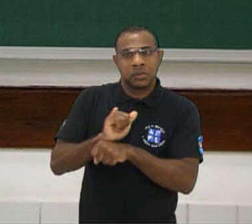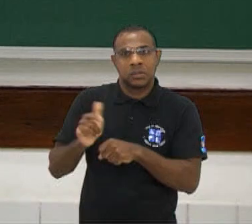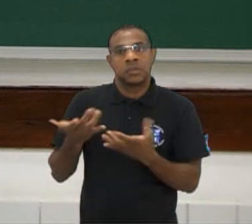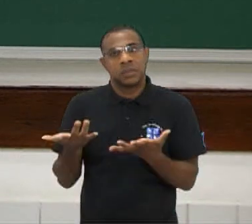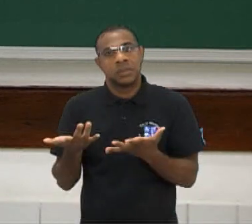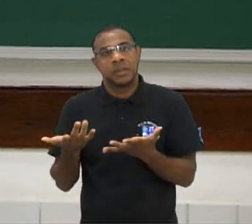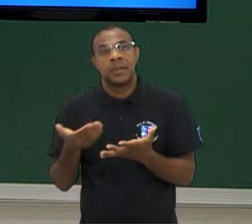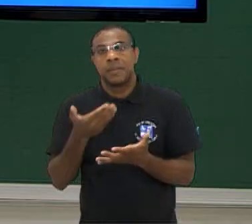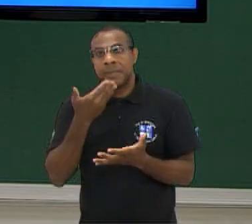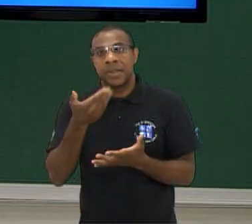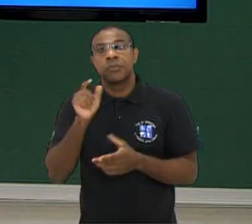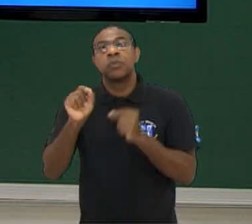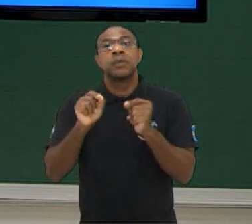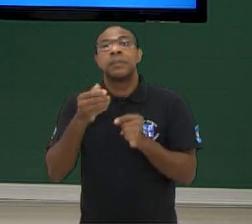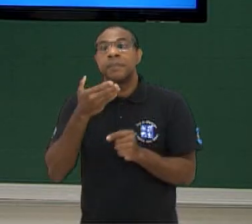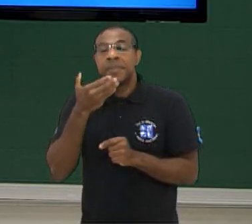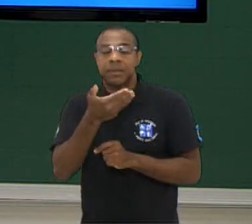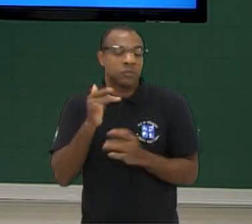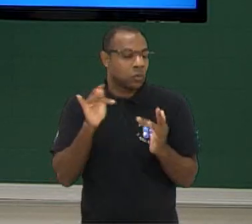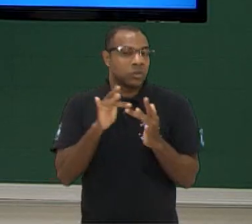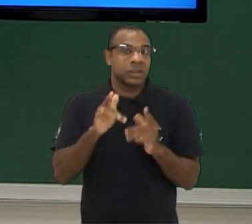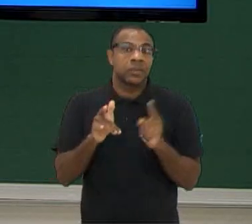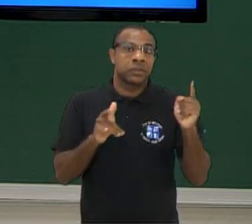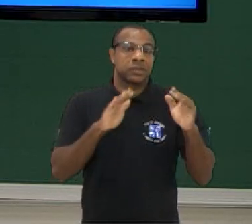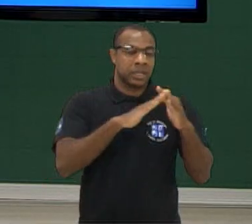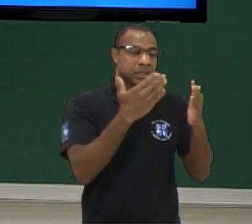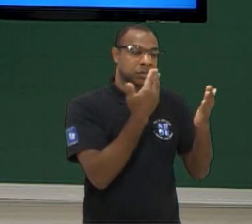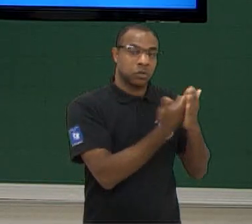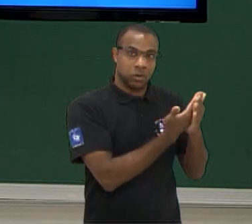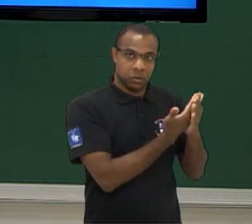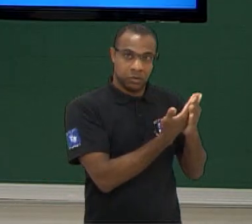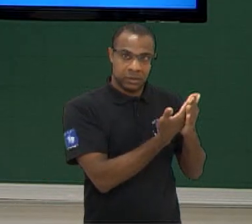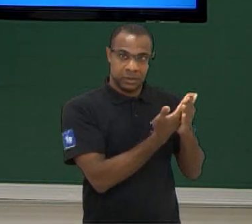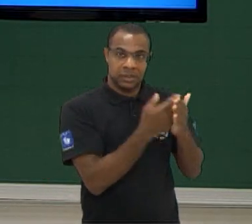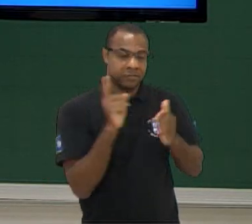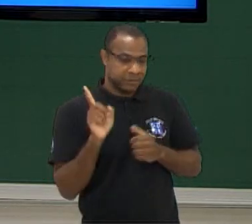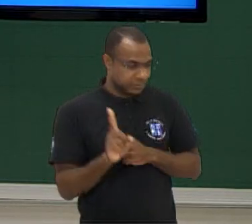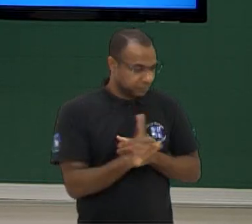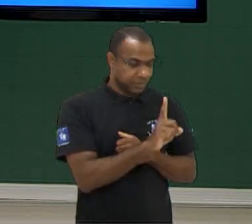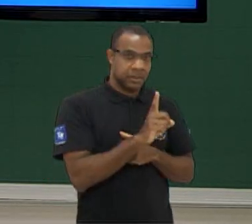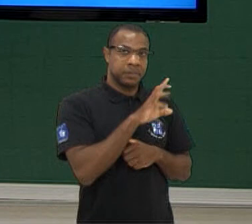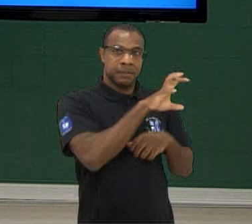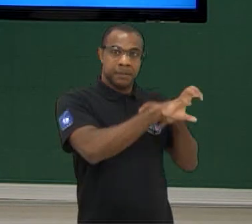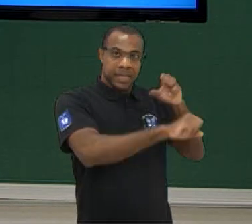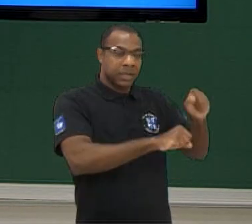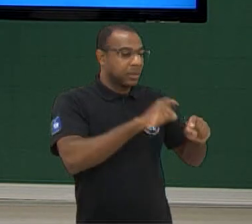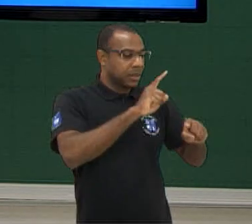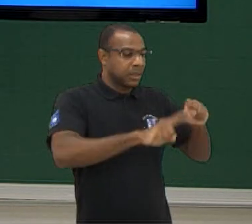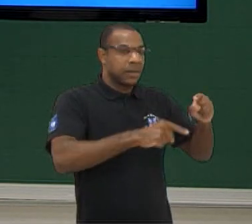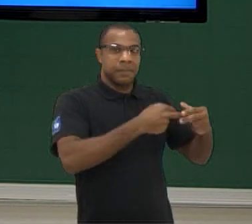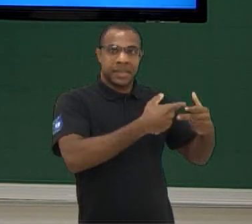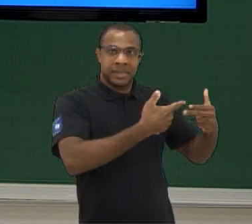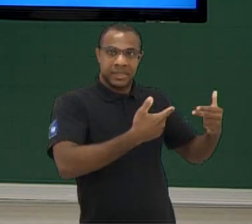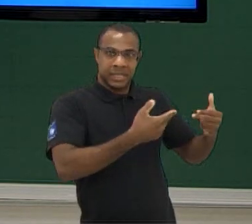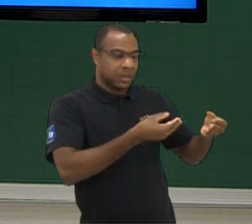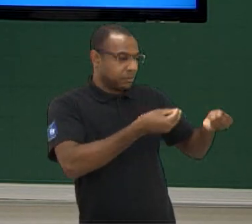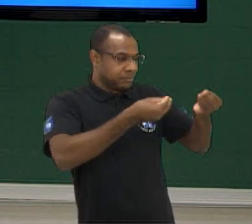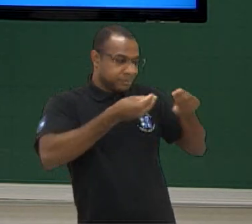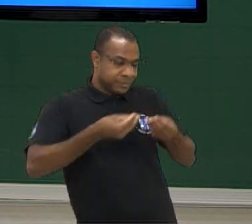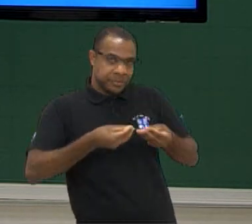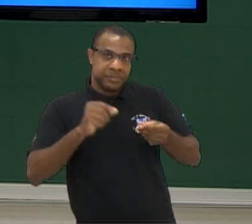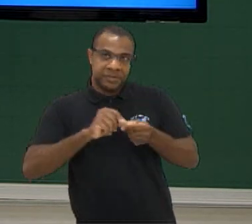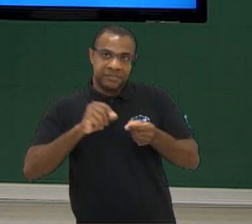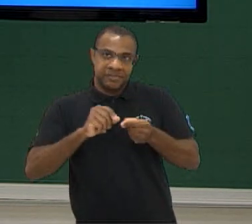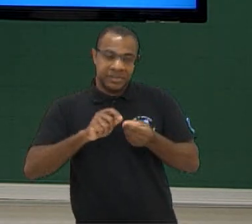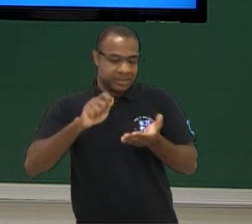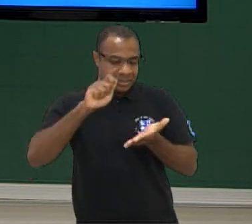TV, vou pedir para que você entre em contato com a escola que você estuda, para que você saiba quais são as atividades que